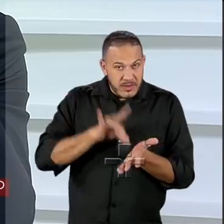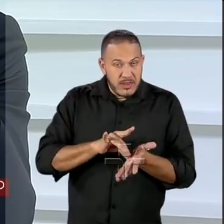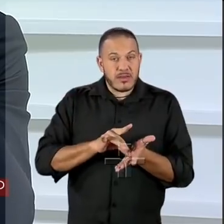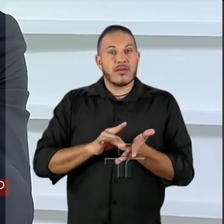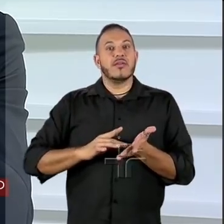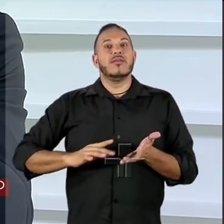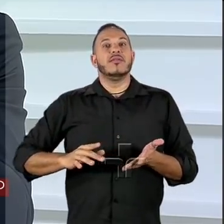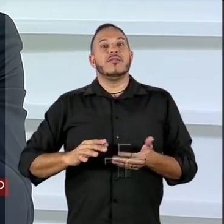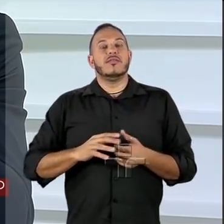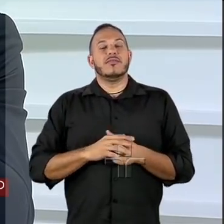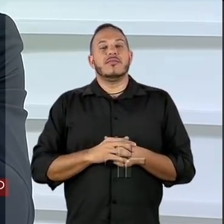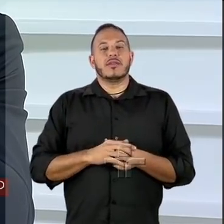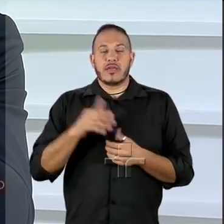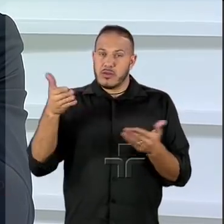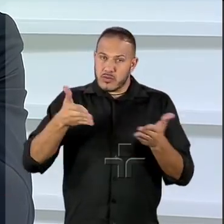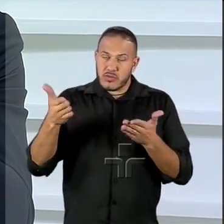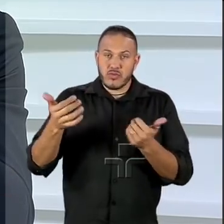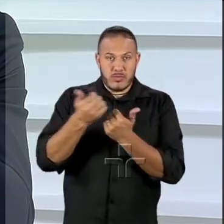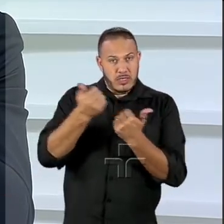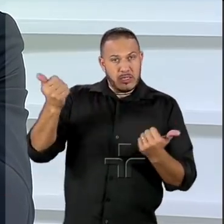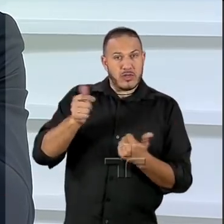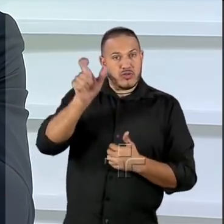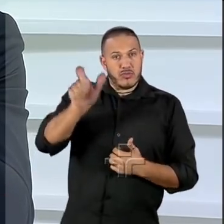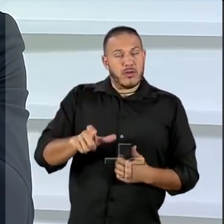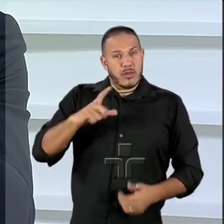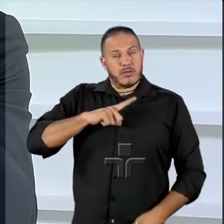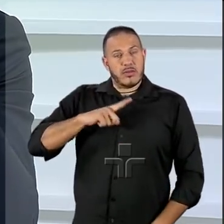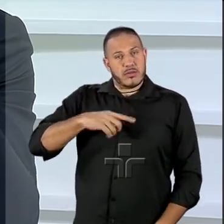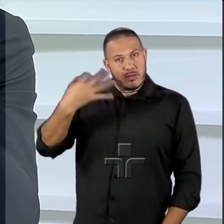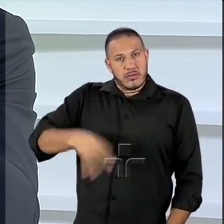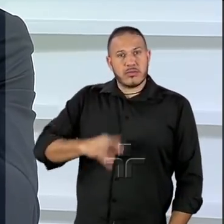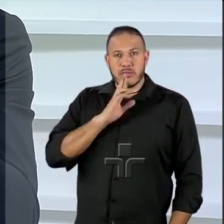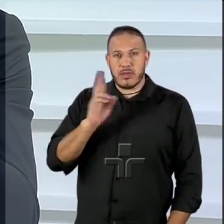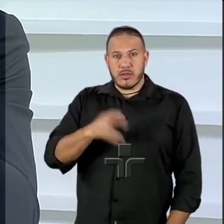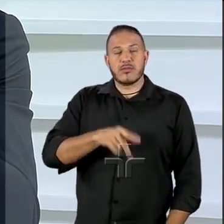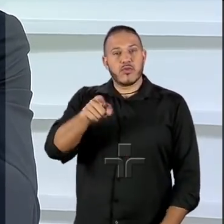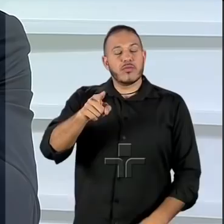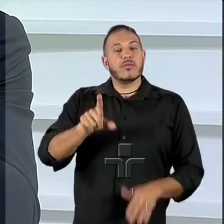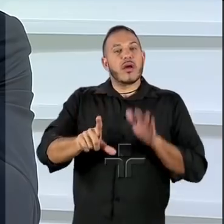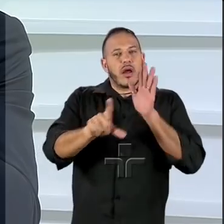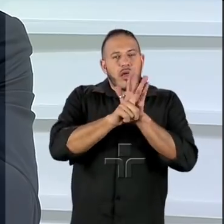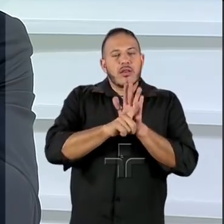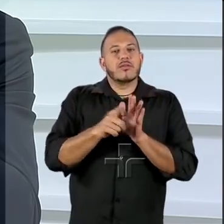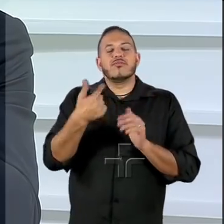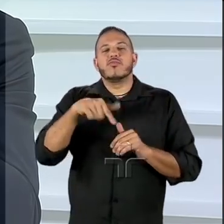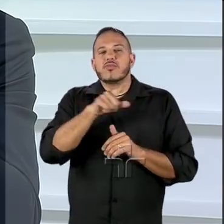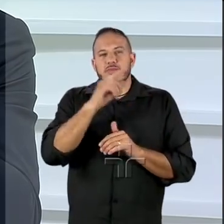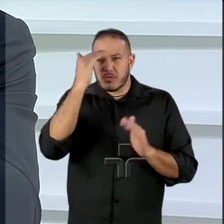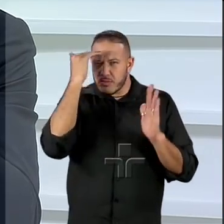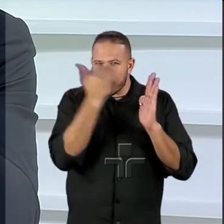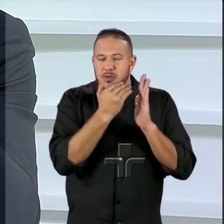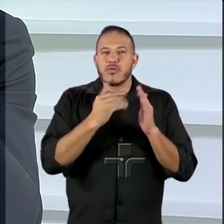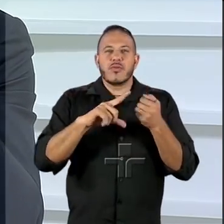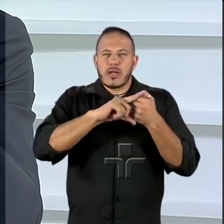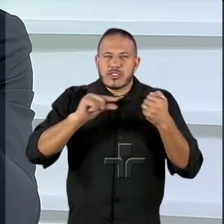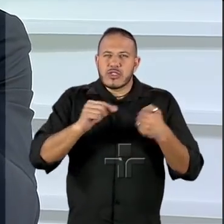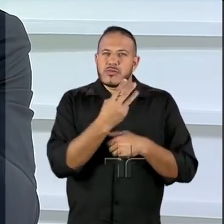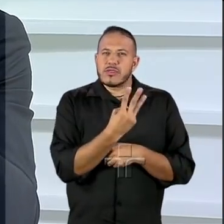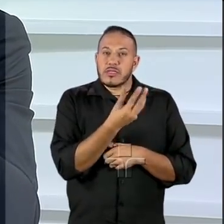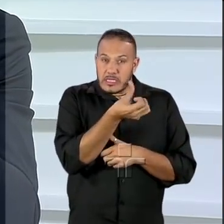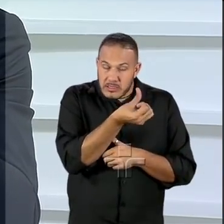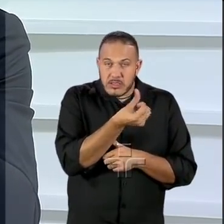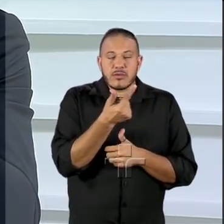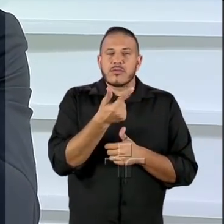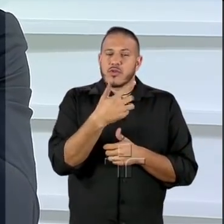e isso o ministro tem toda a razão, quando a lei orgânica da magistratura é descumprida no seu artigo 36 de forma